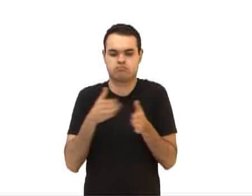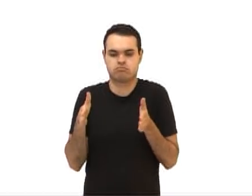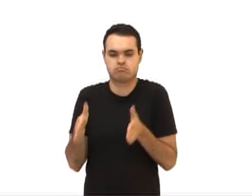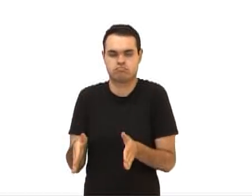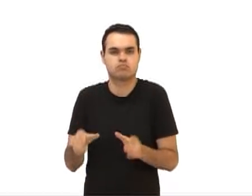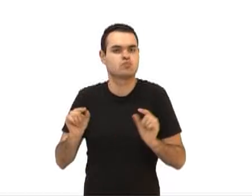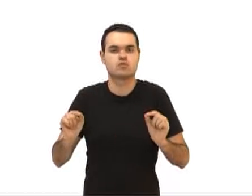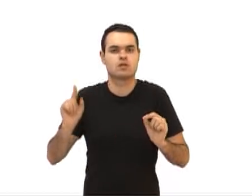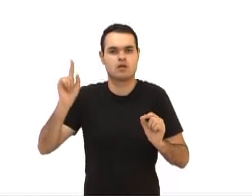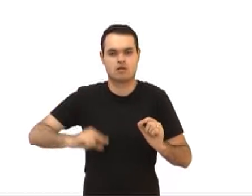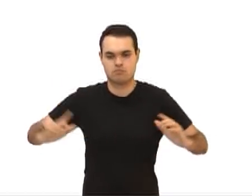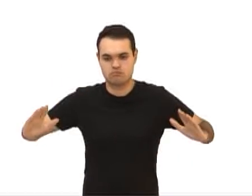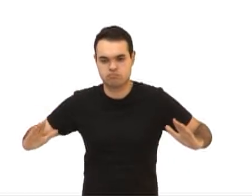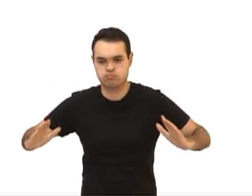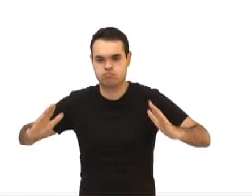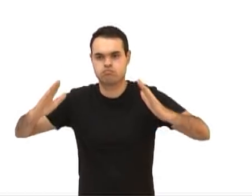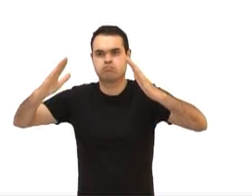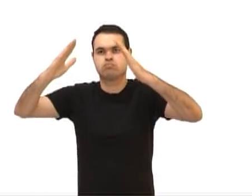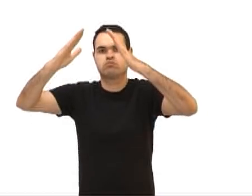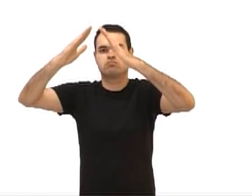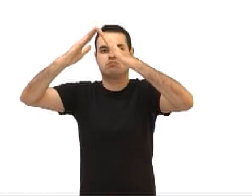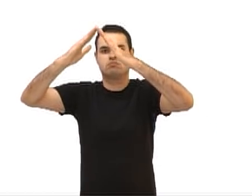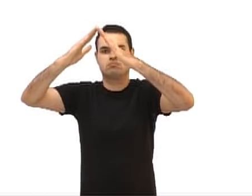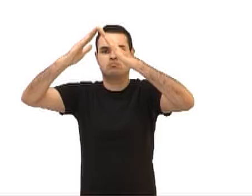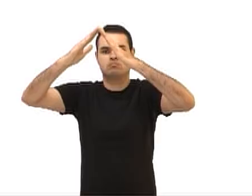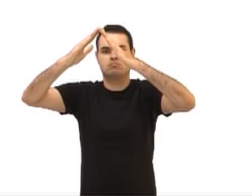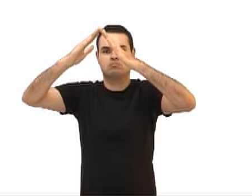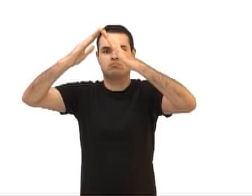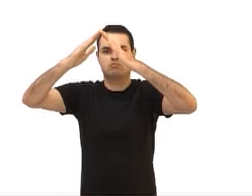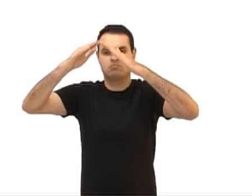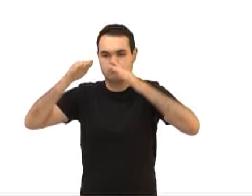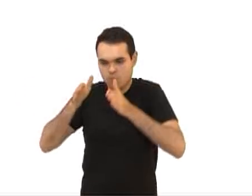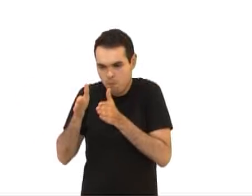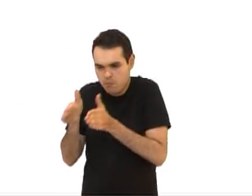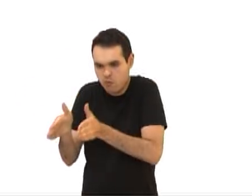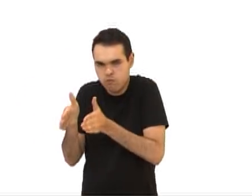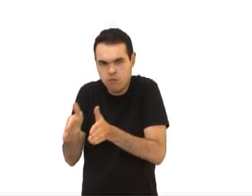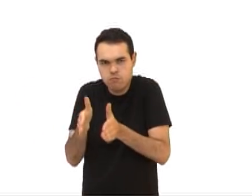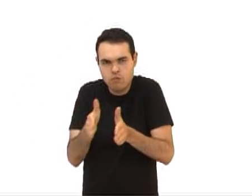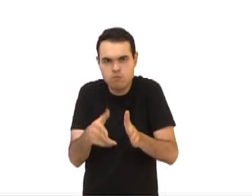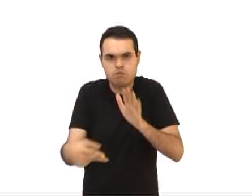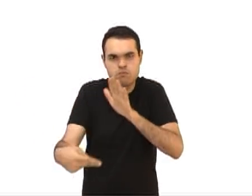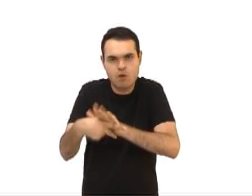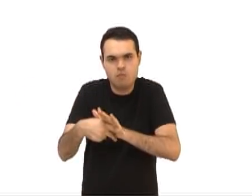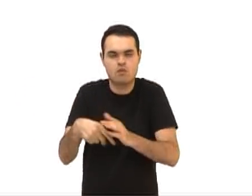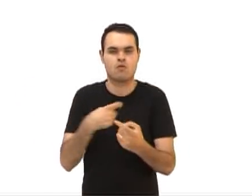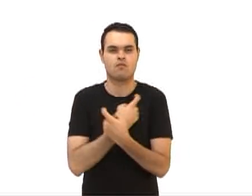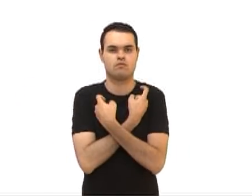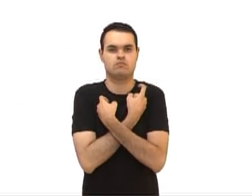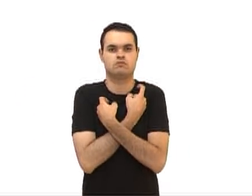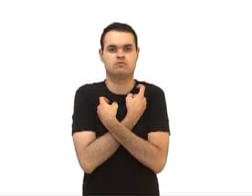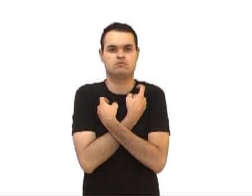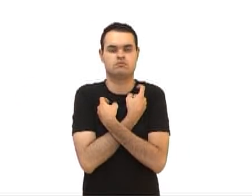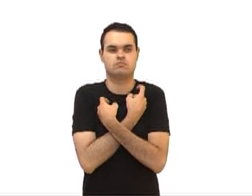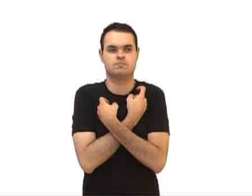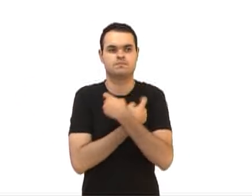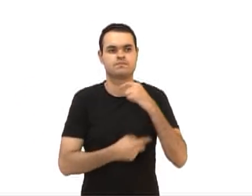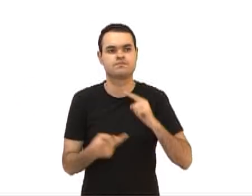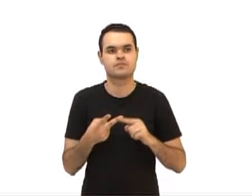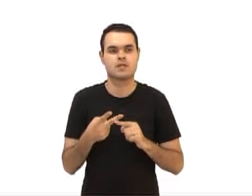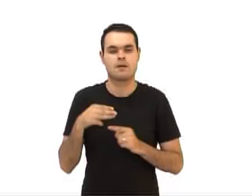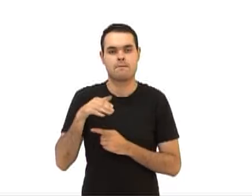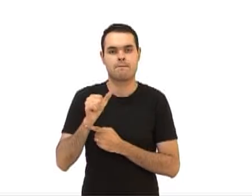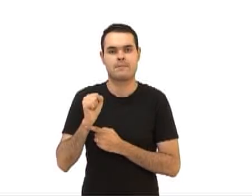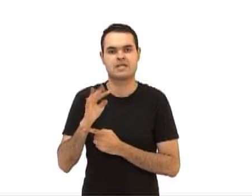em pirâmides, todo mundo sabe o que é, túmulo real destinado ao faraó. A mastaba, que era o túmulo para a